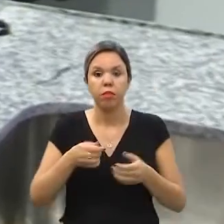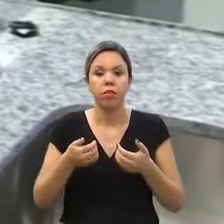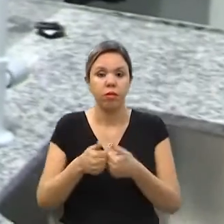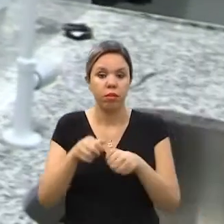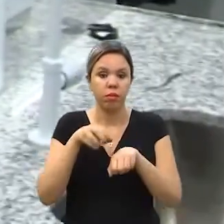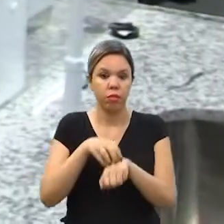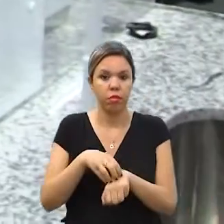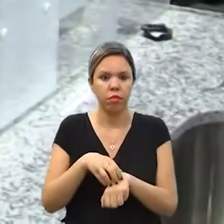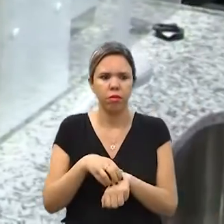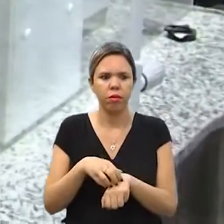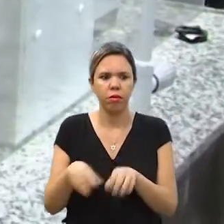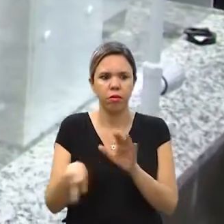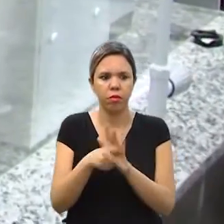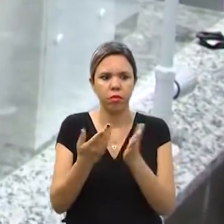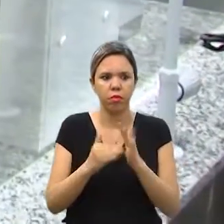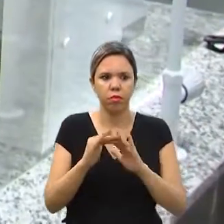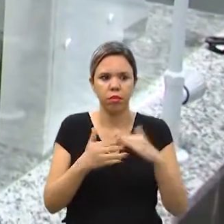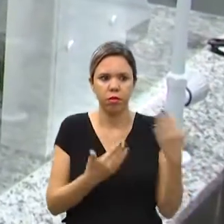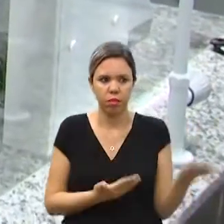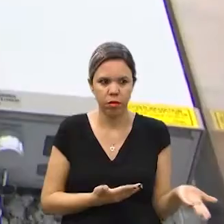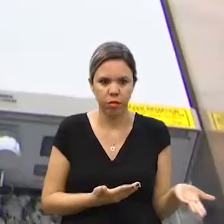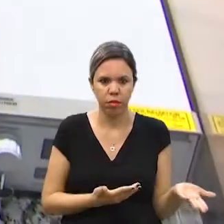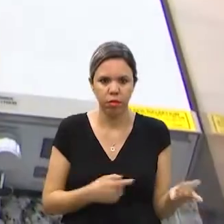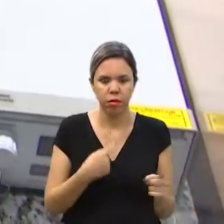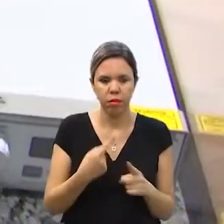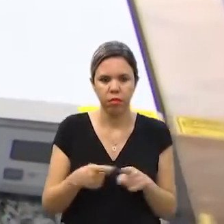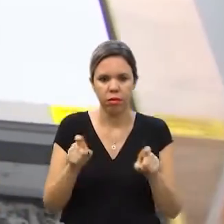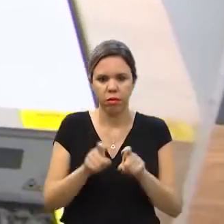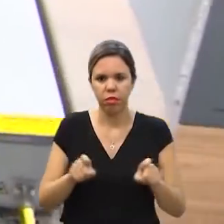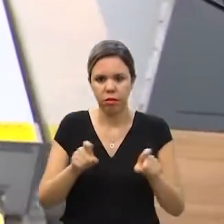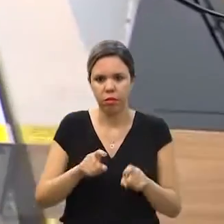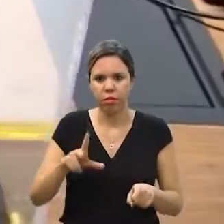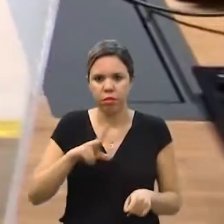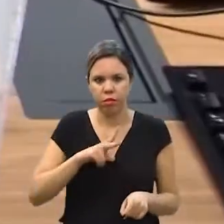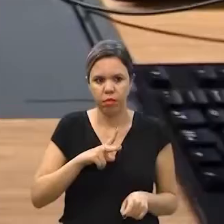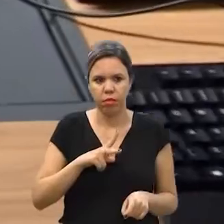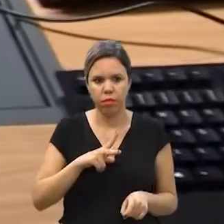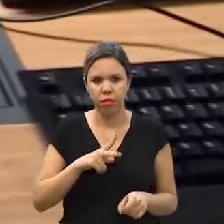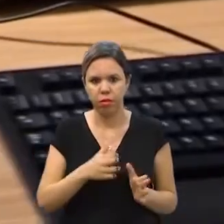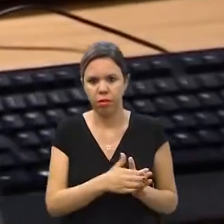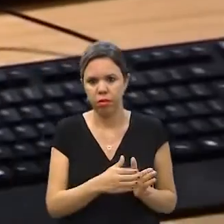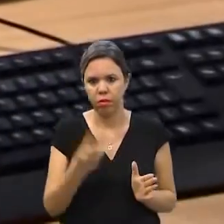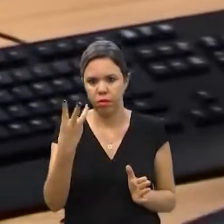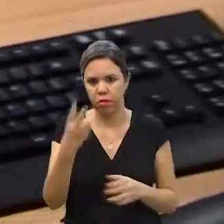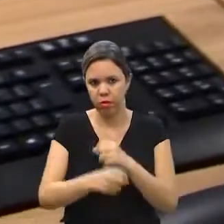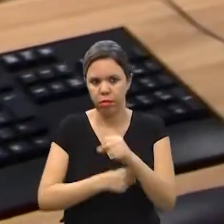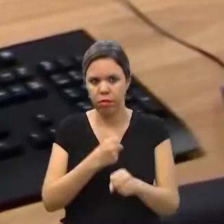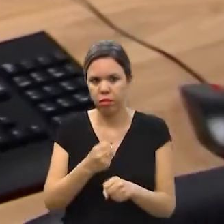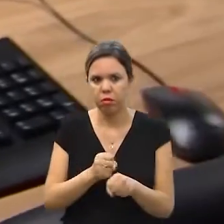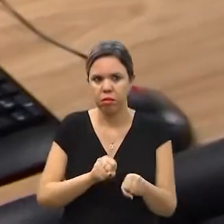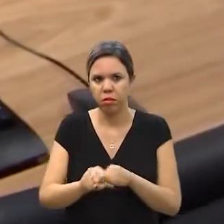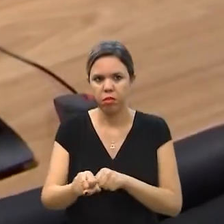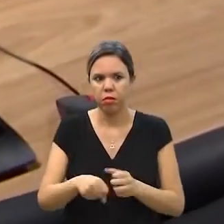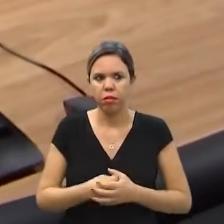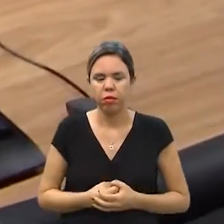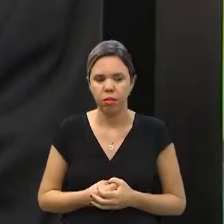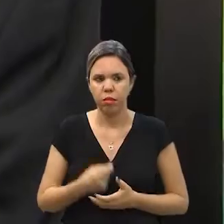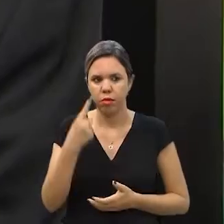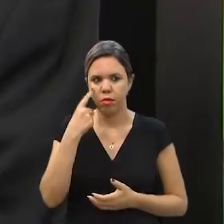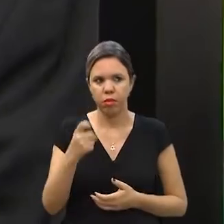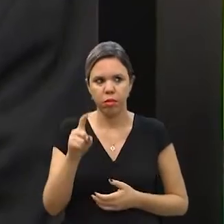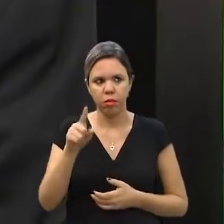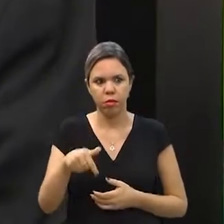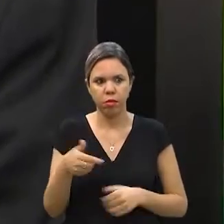e transporte custeados pela escola, além de um computador pessoal para uso durante os 3 anos de formação.